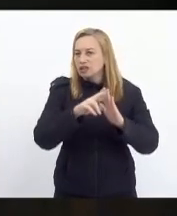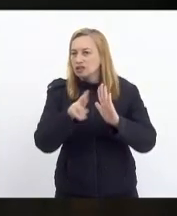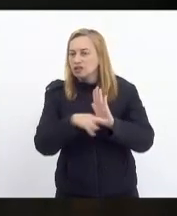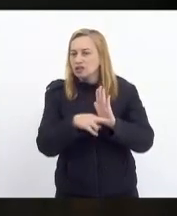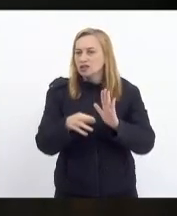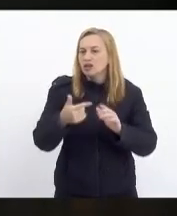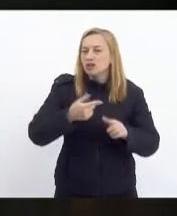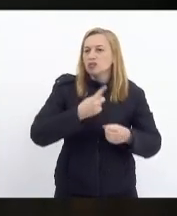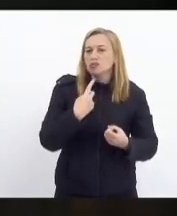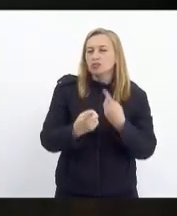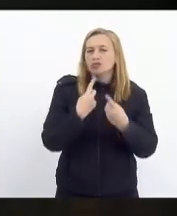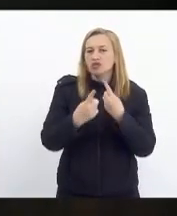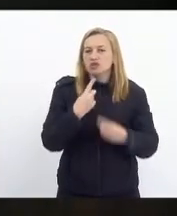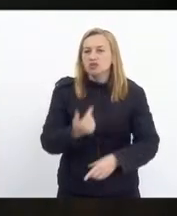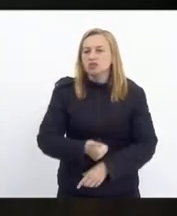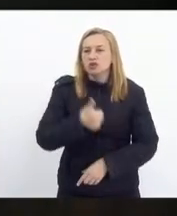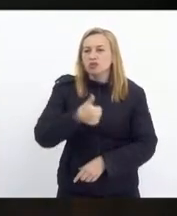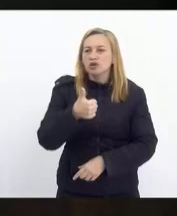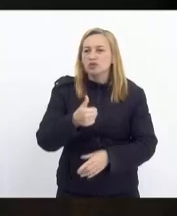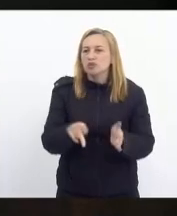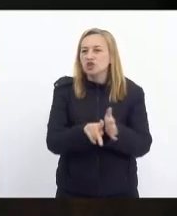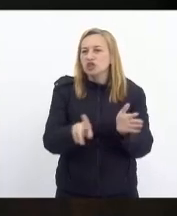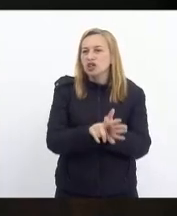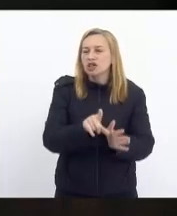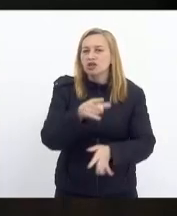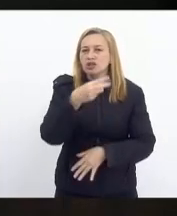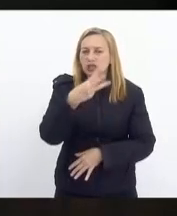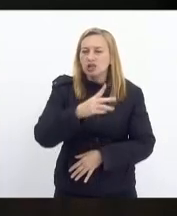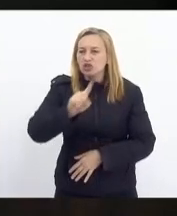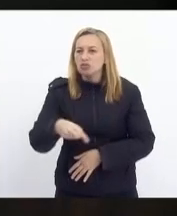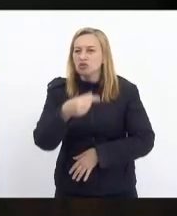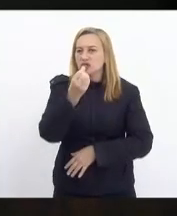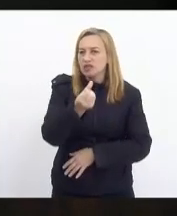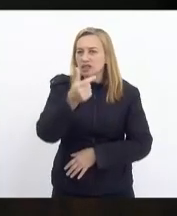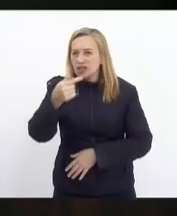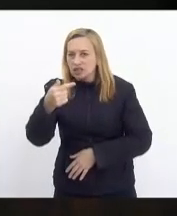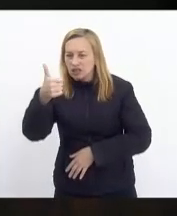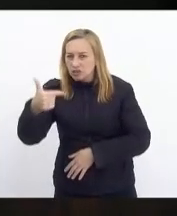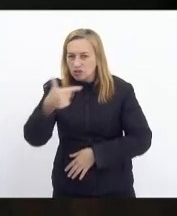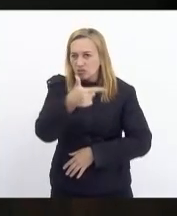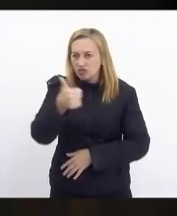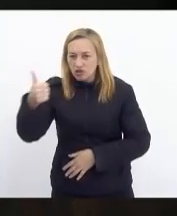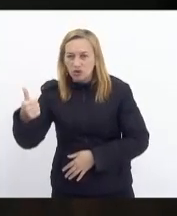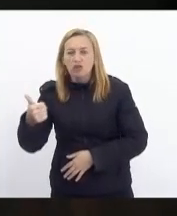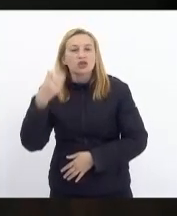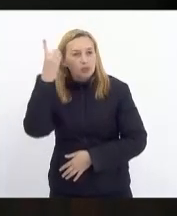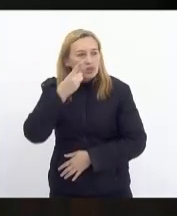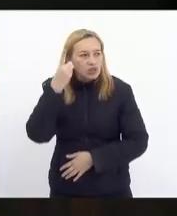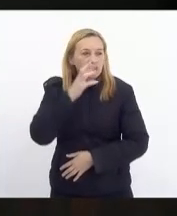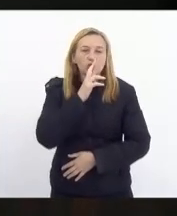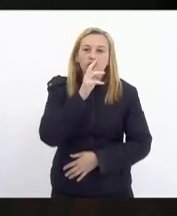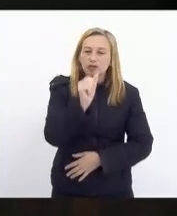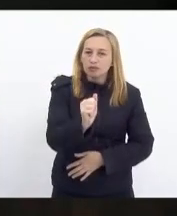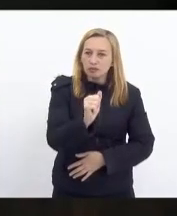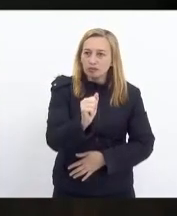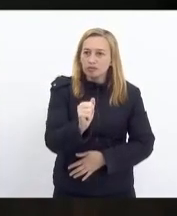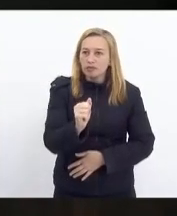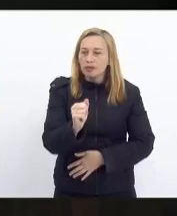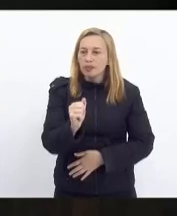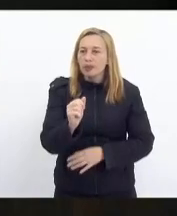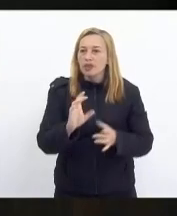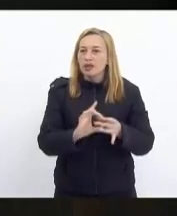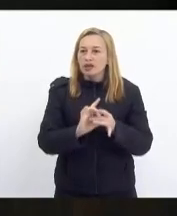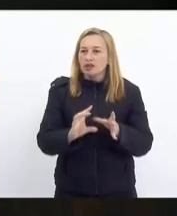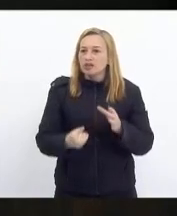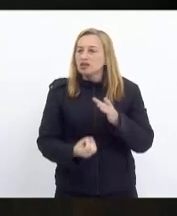em votação e primeira discussão. Projeto de lei nº 3.672-2021, de autoria do deputado Rodrigo Amorim, que autoriza